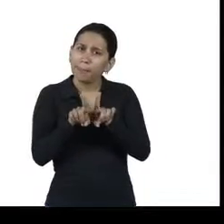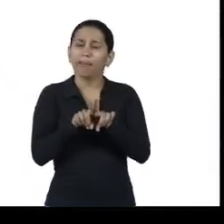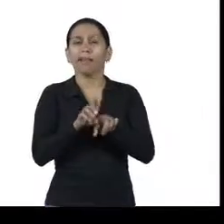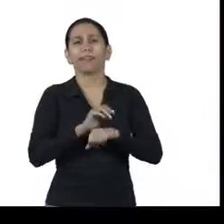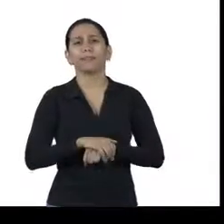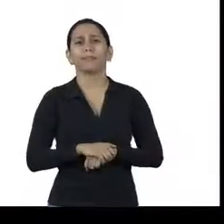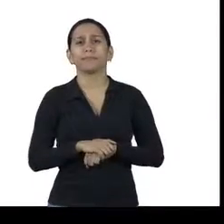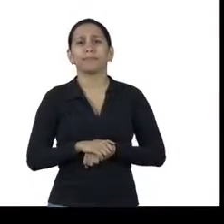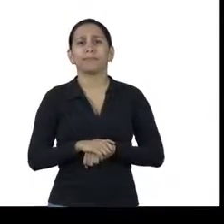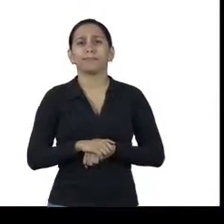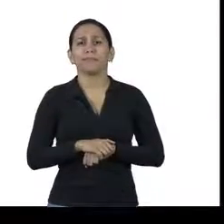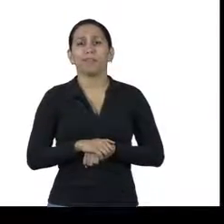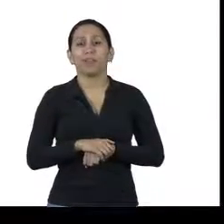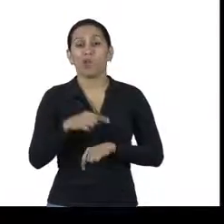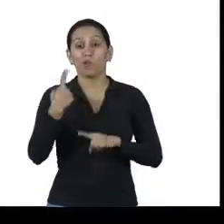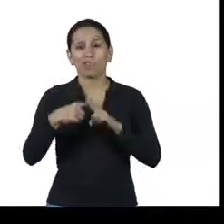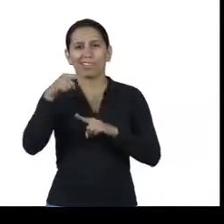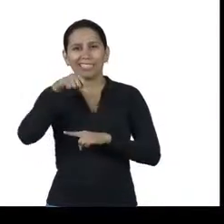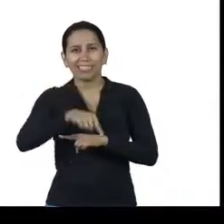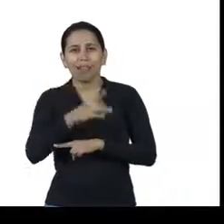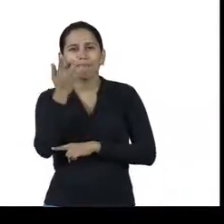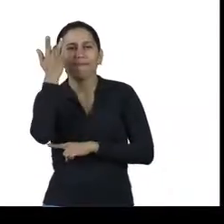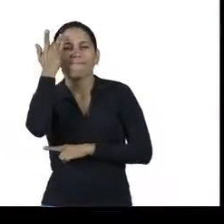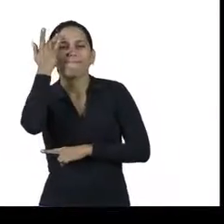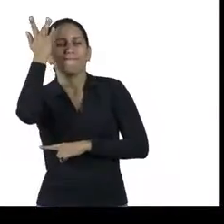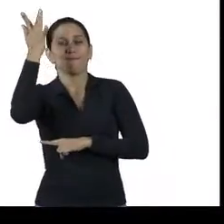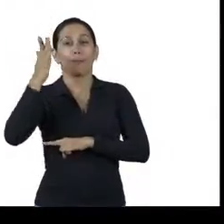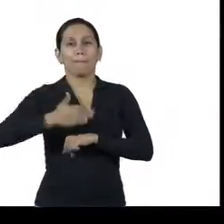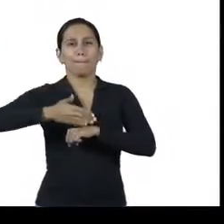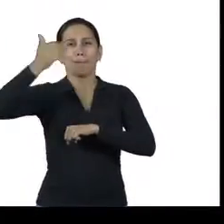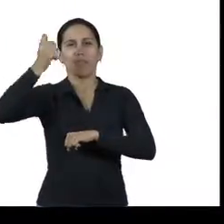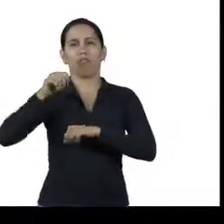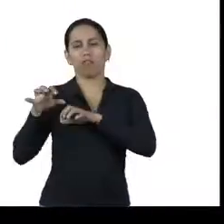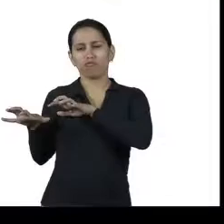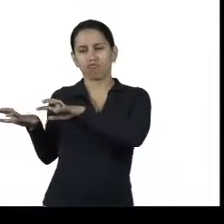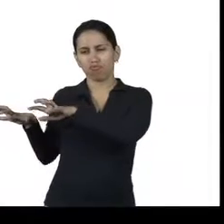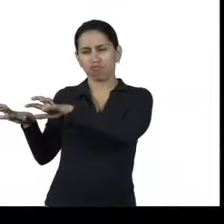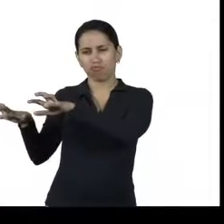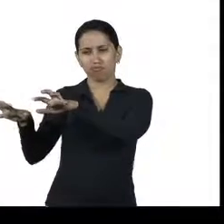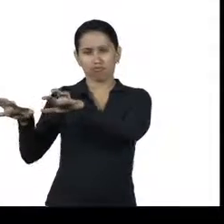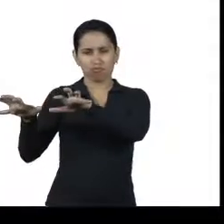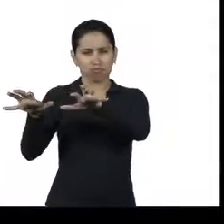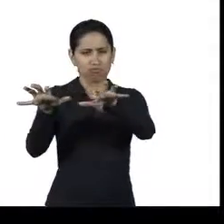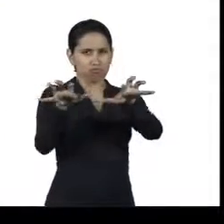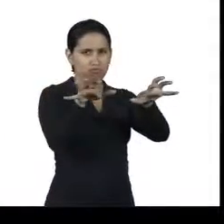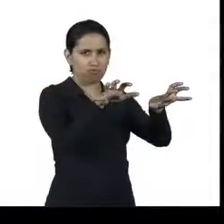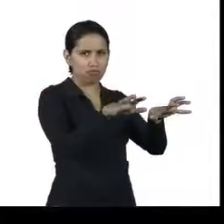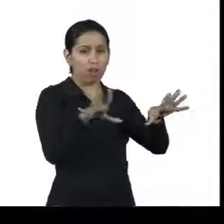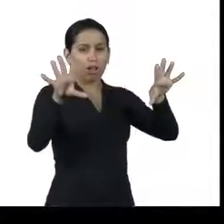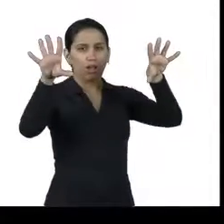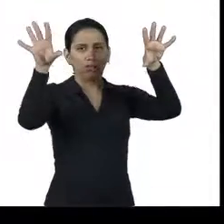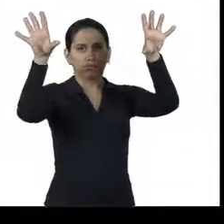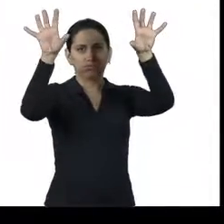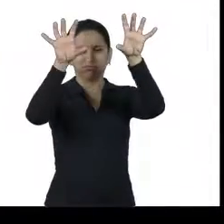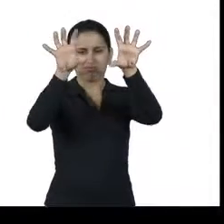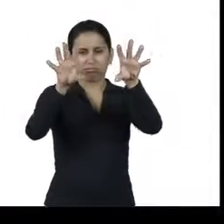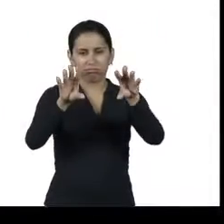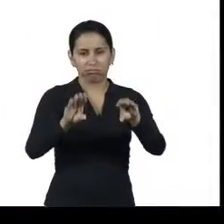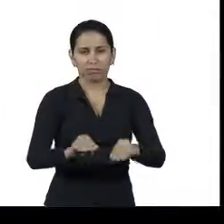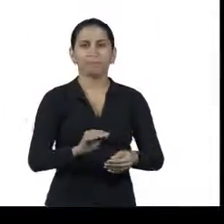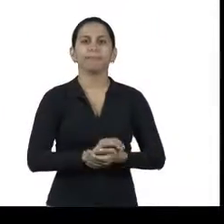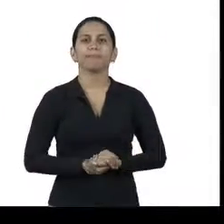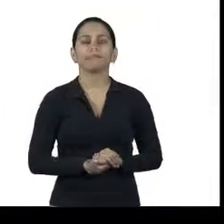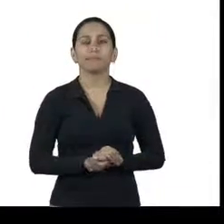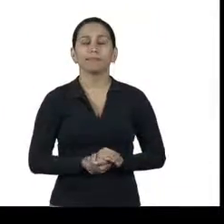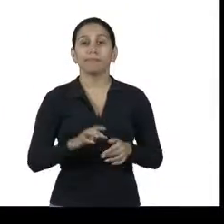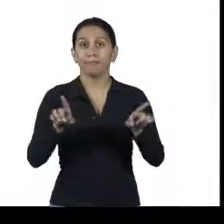à água para aumentar a eficiência deste controle. Tela de transição. A utilização de medidas de caráter administrativo ou